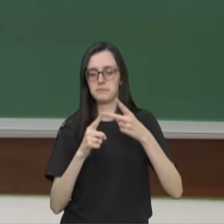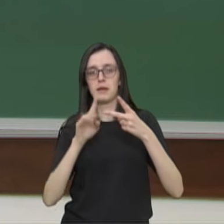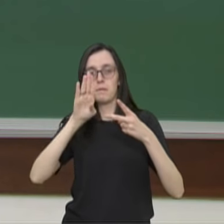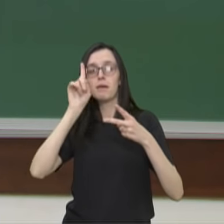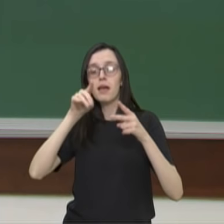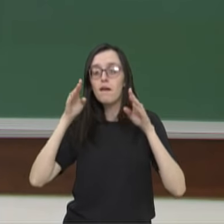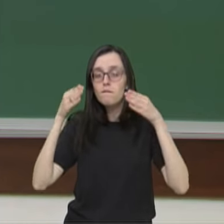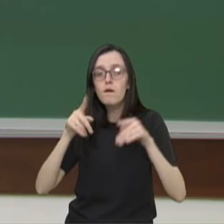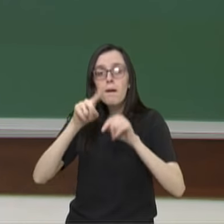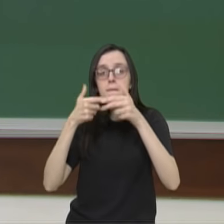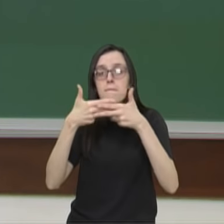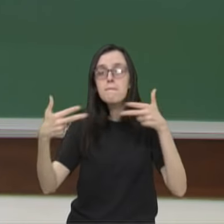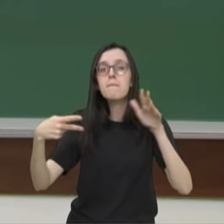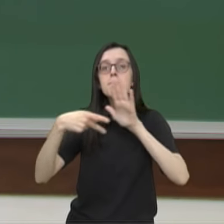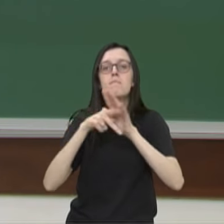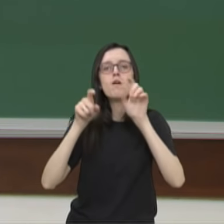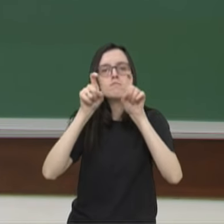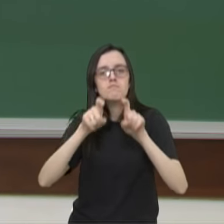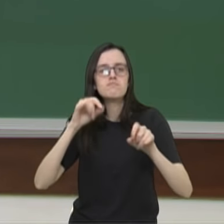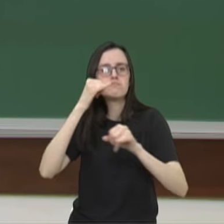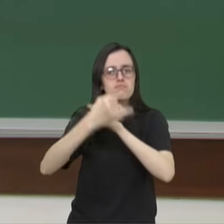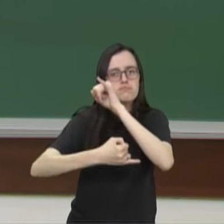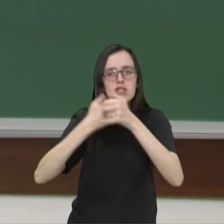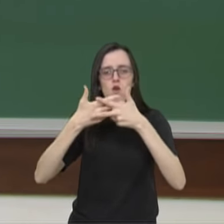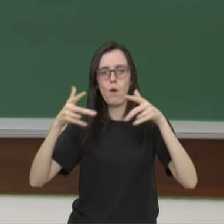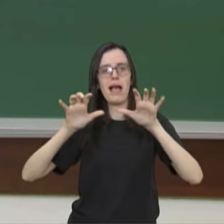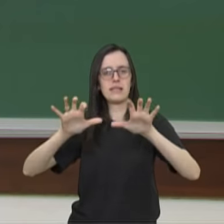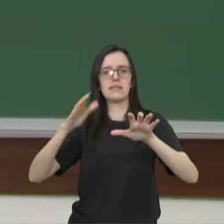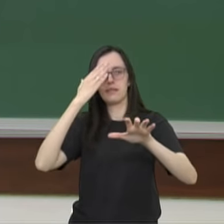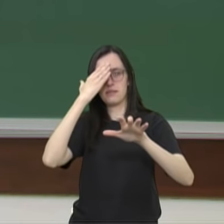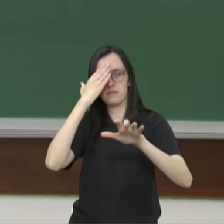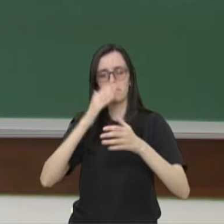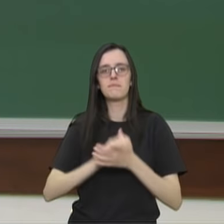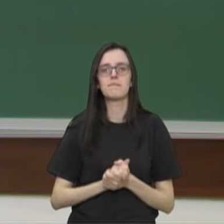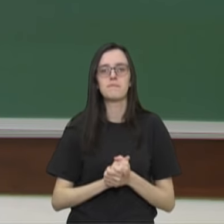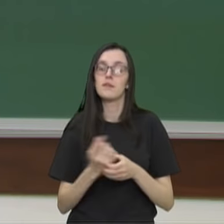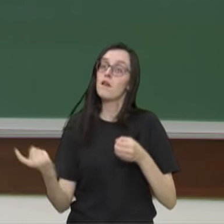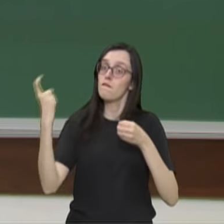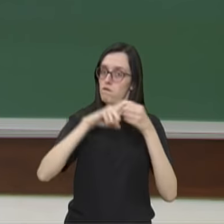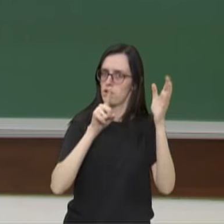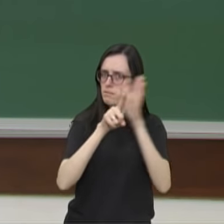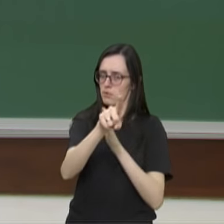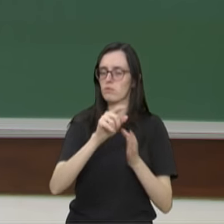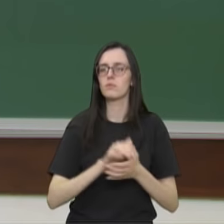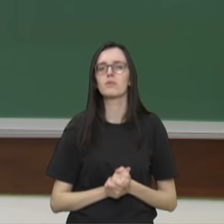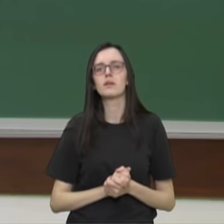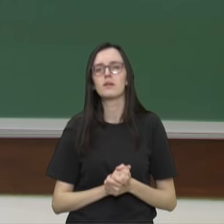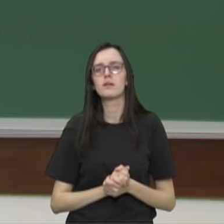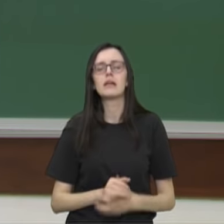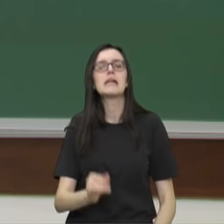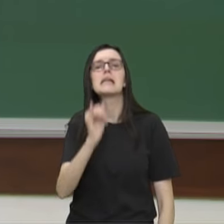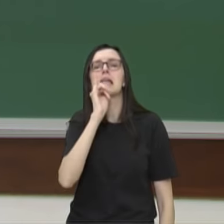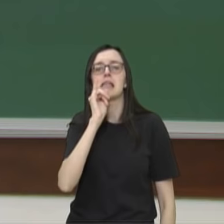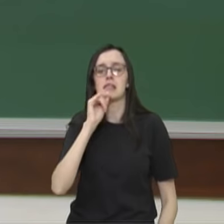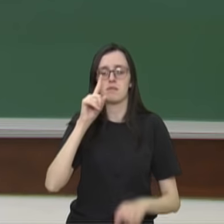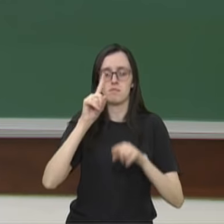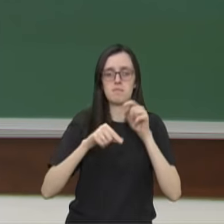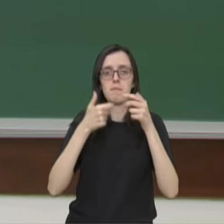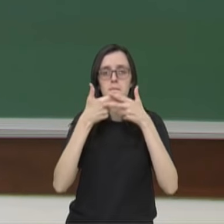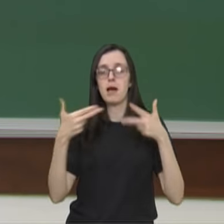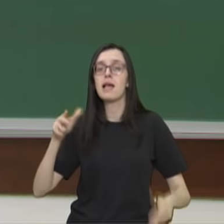eletroeletrônica eletroeletrônica se eu vou voltar lá do ler novamente o enunciado da questão uns três exemplos de